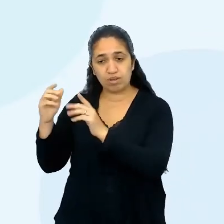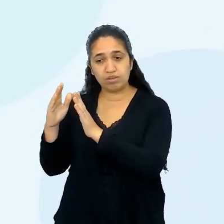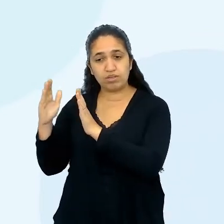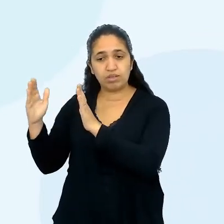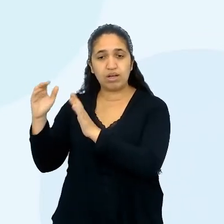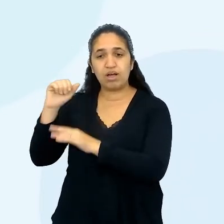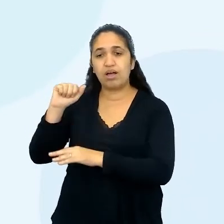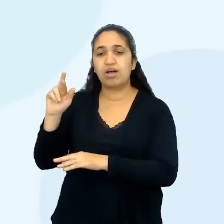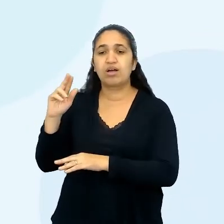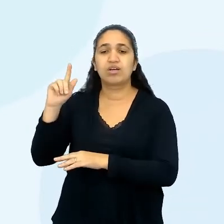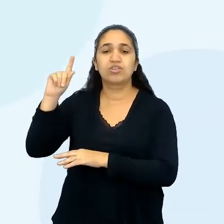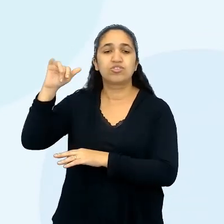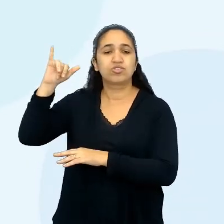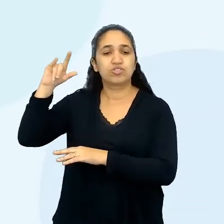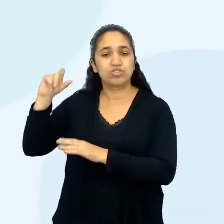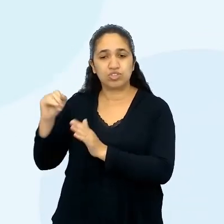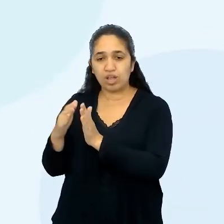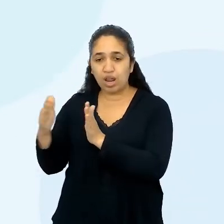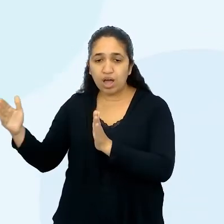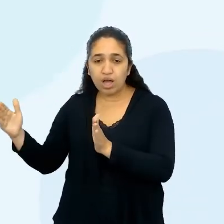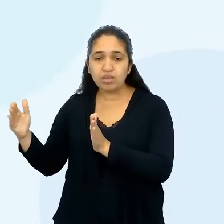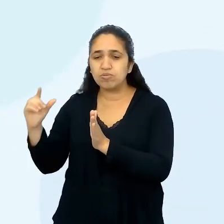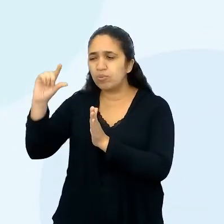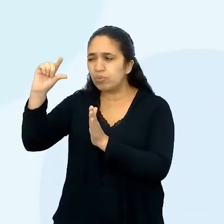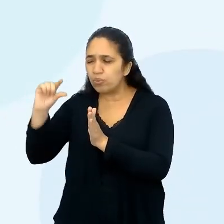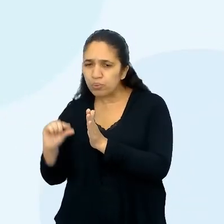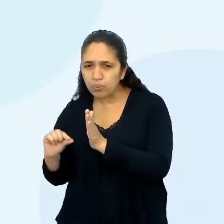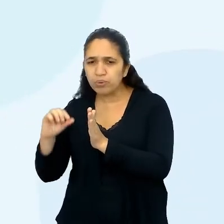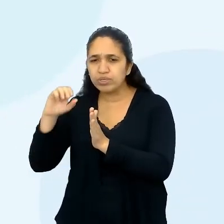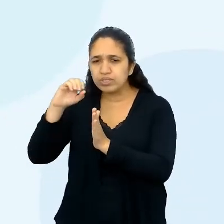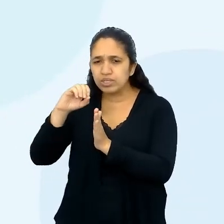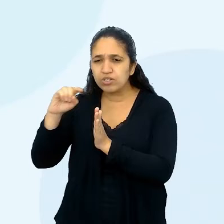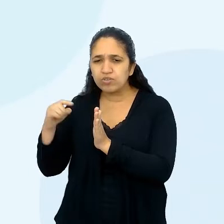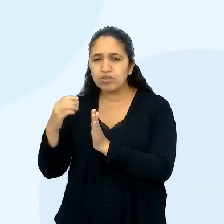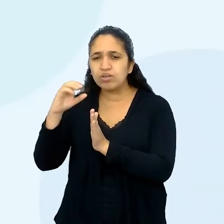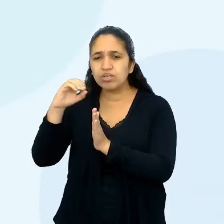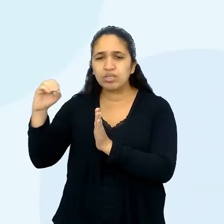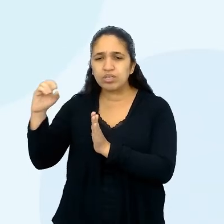argila por partículas com diâmetros inferior a